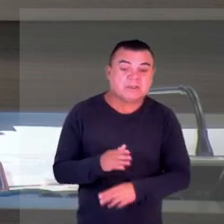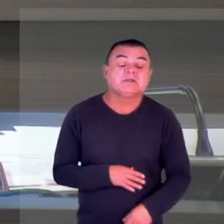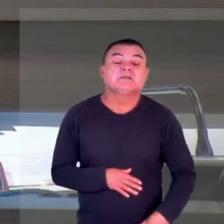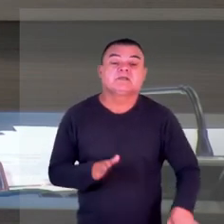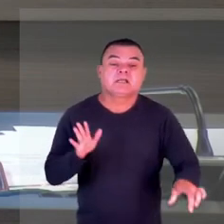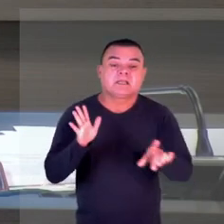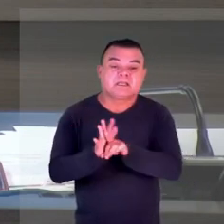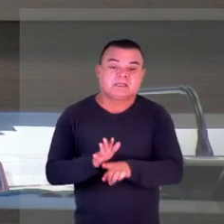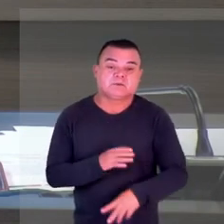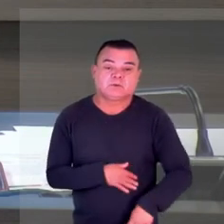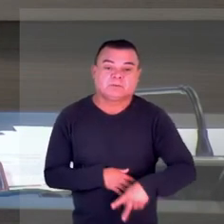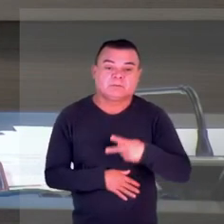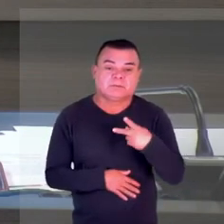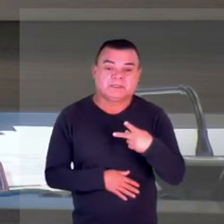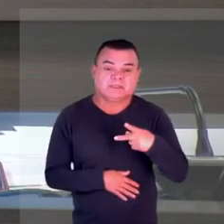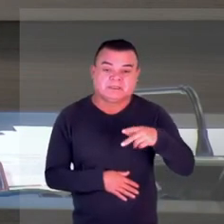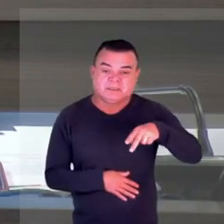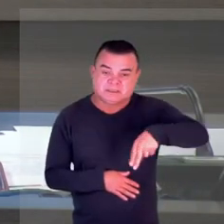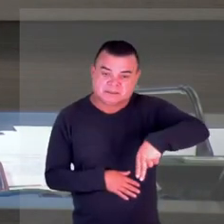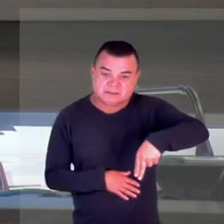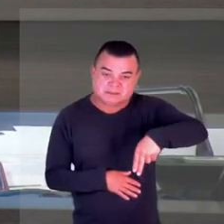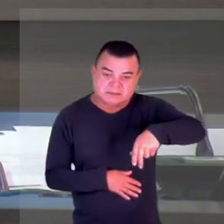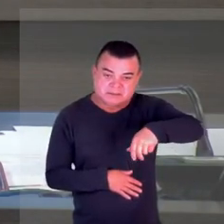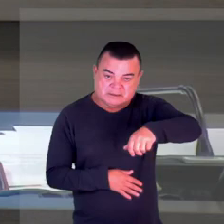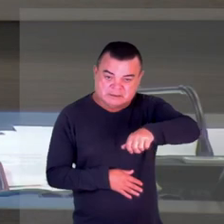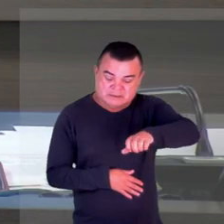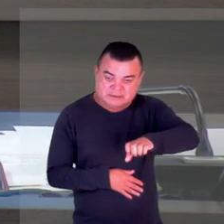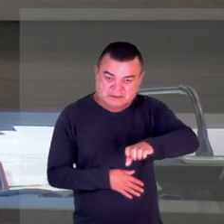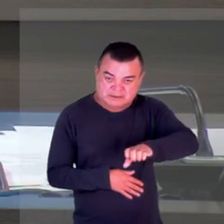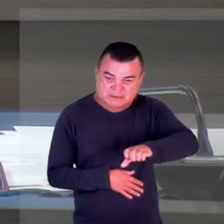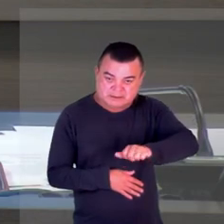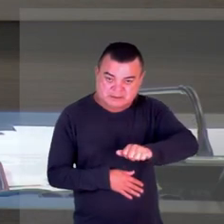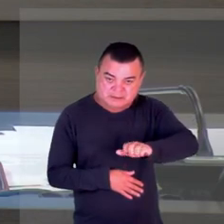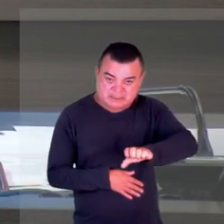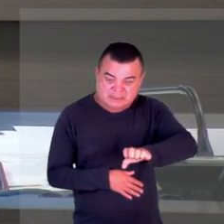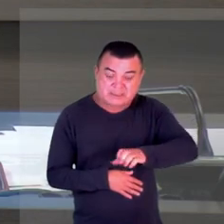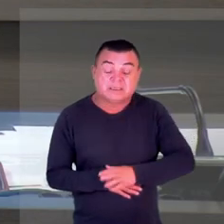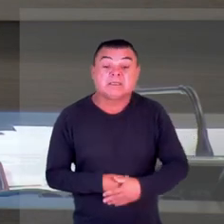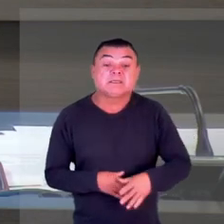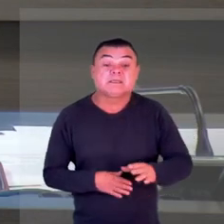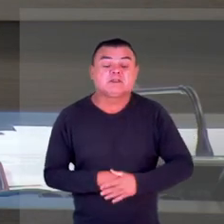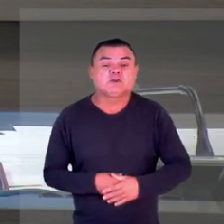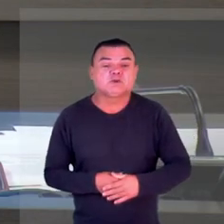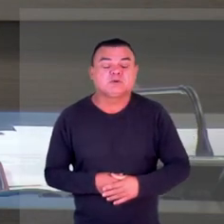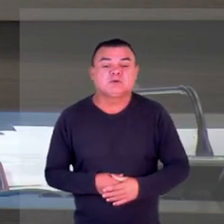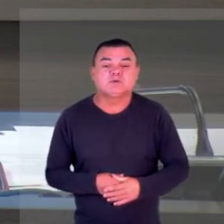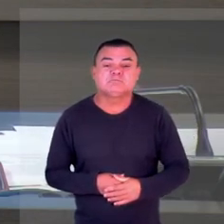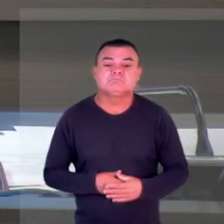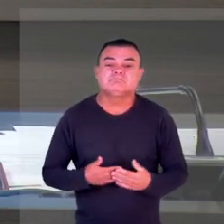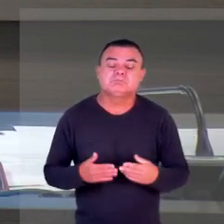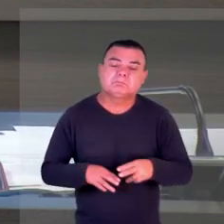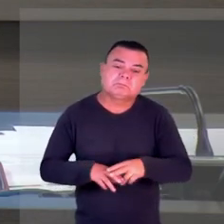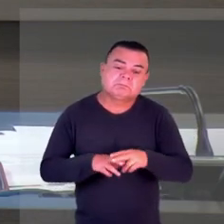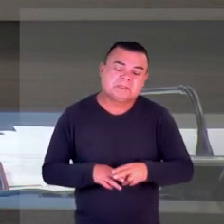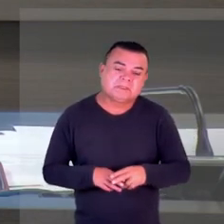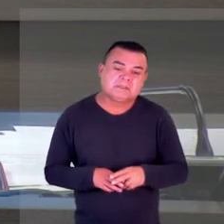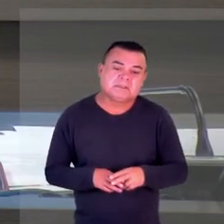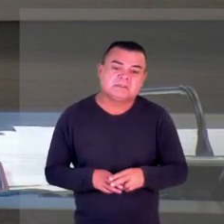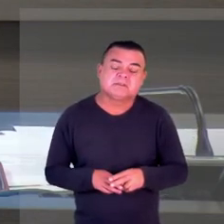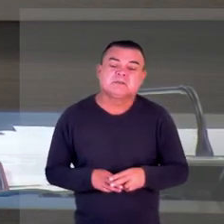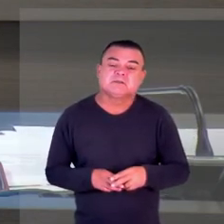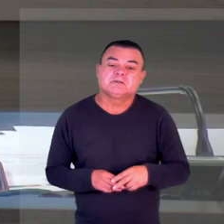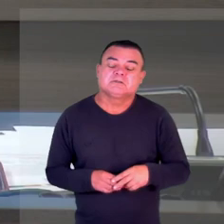que garante que no mínimo 30% importante no mínimo 30% das das compras